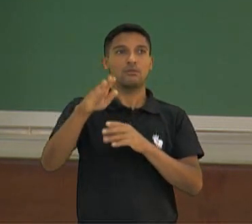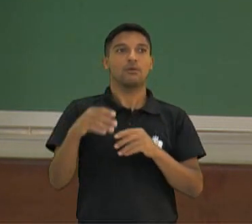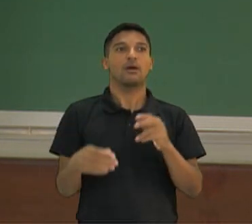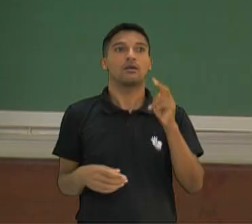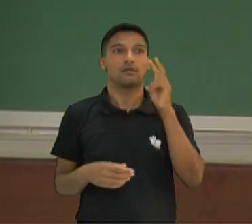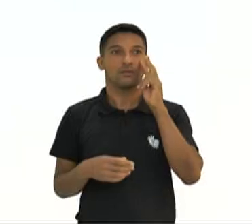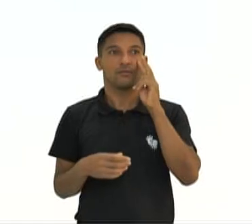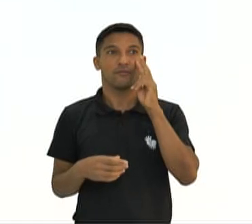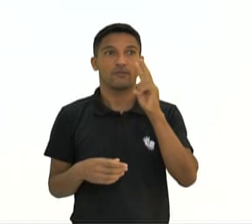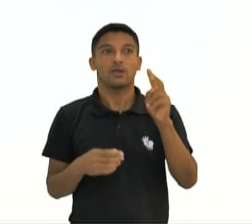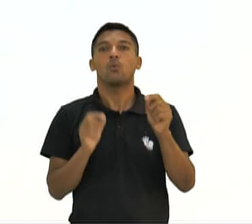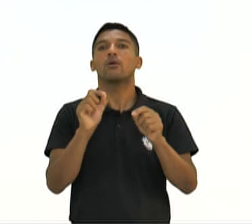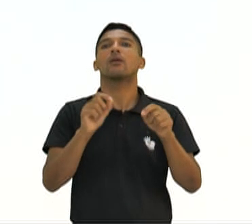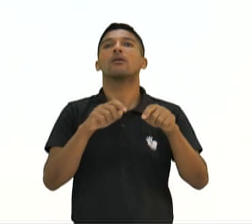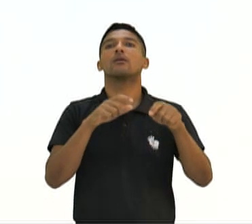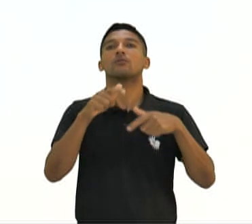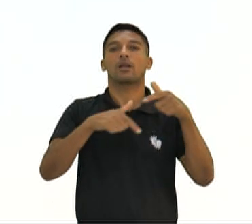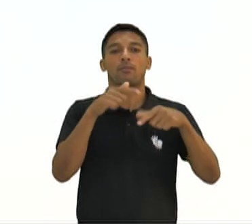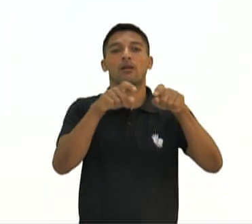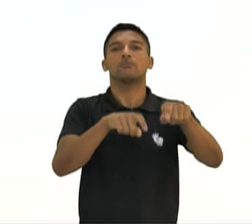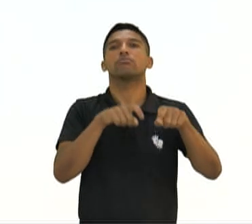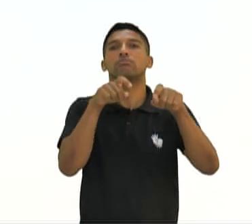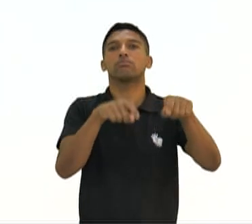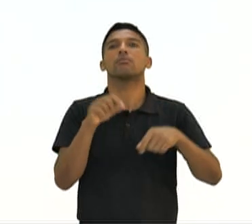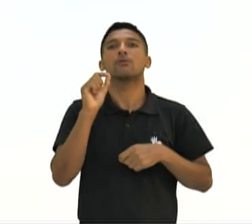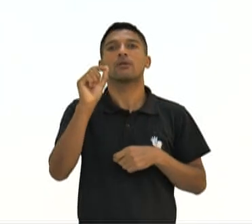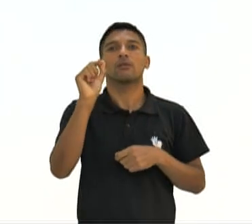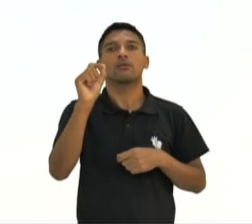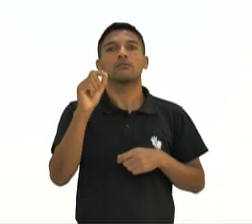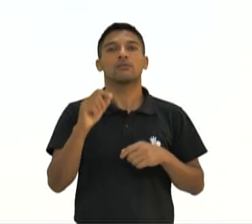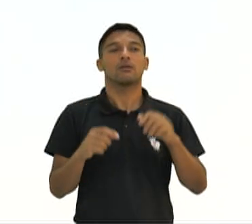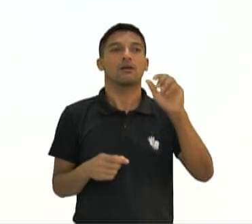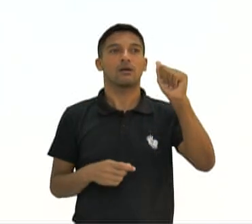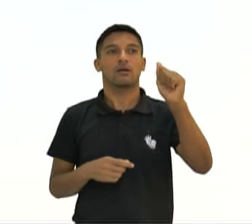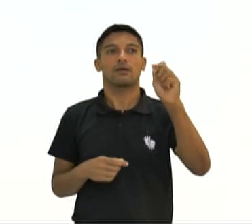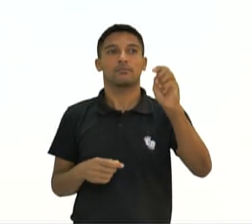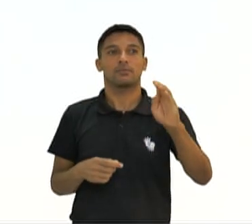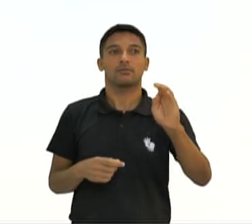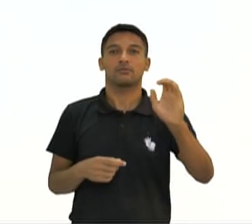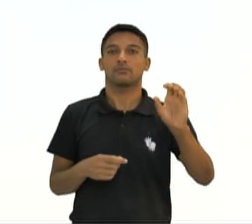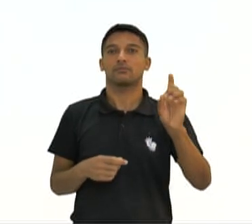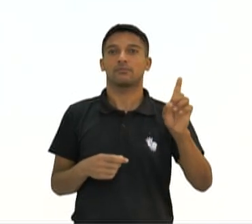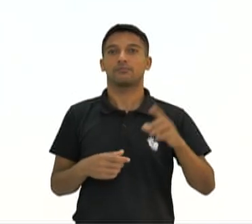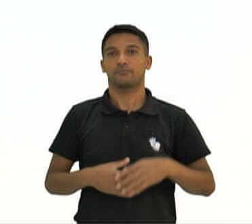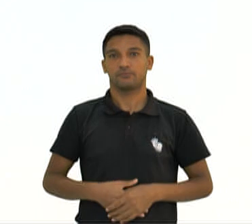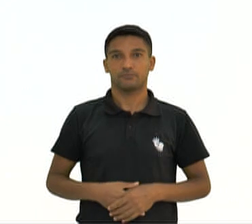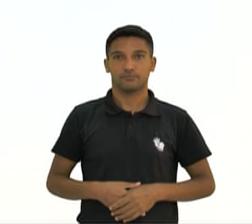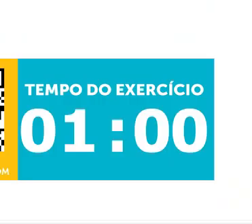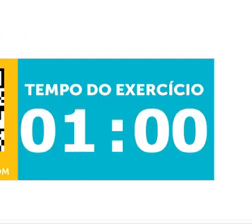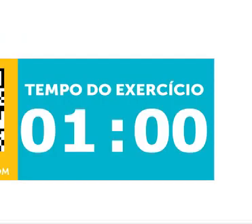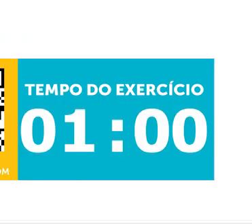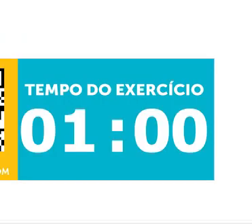atividades agropecuárias ou letra D nas atividades esportivas. Um minutinho e já voltamos.